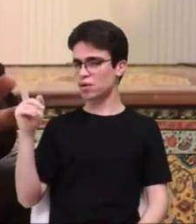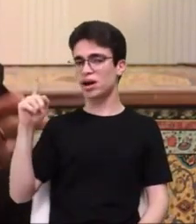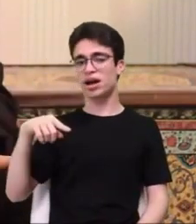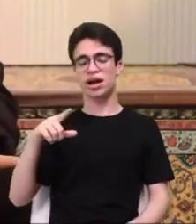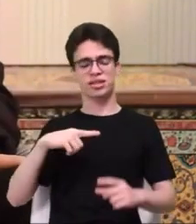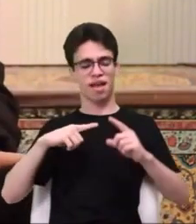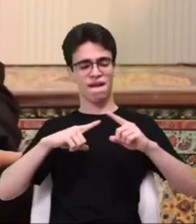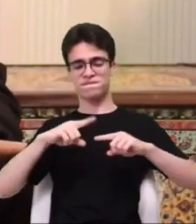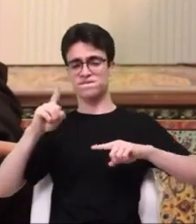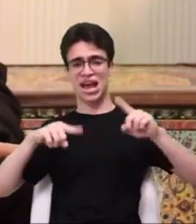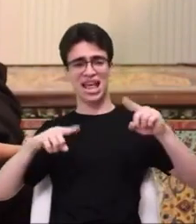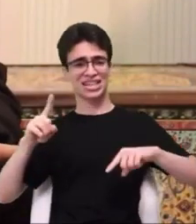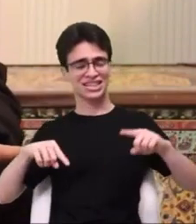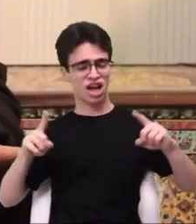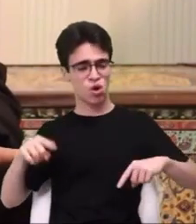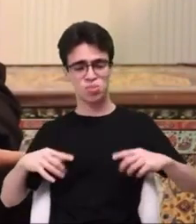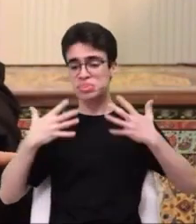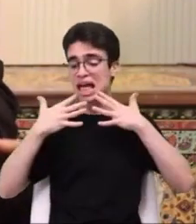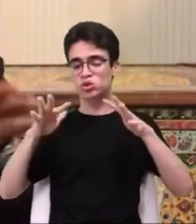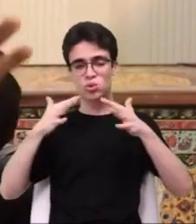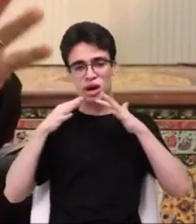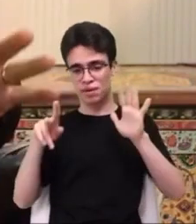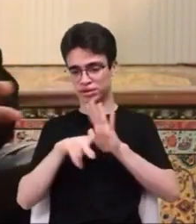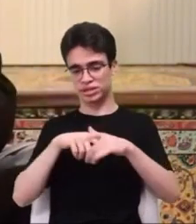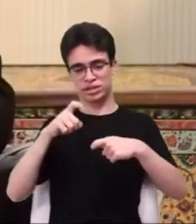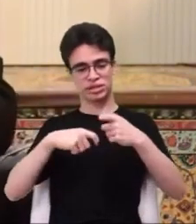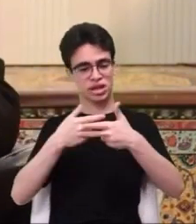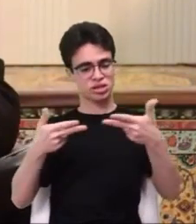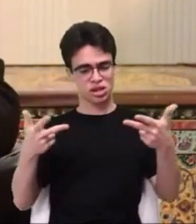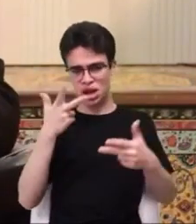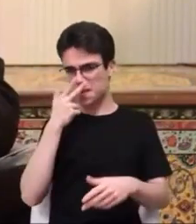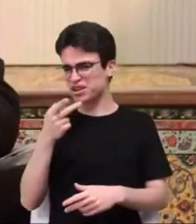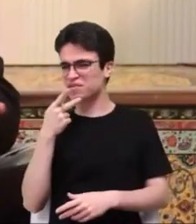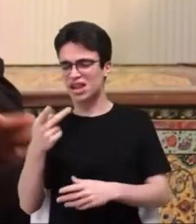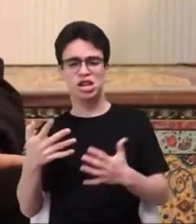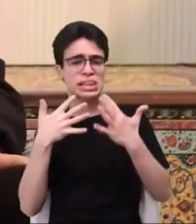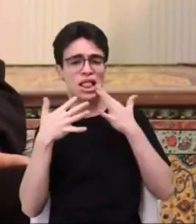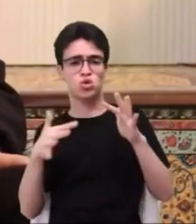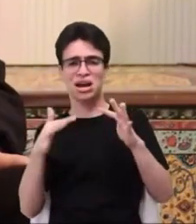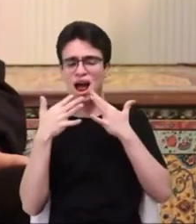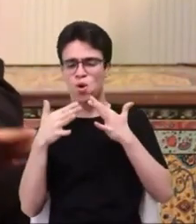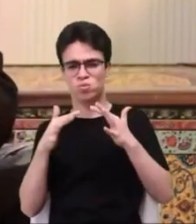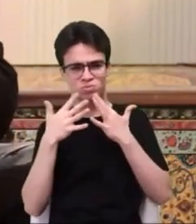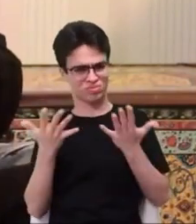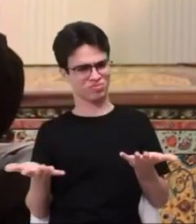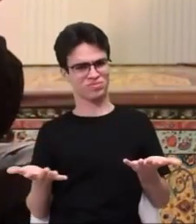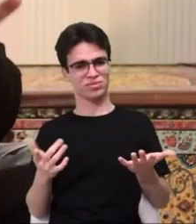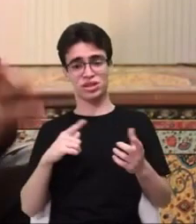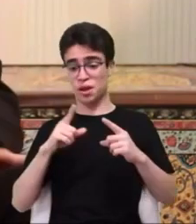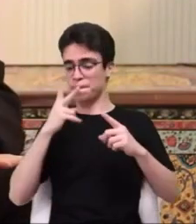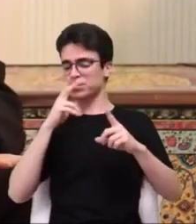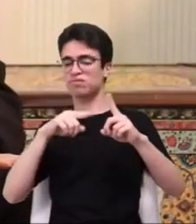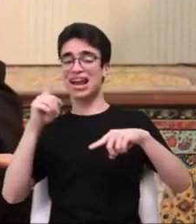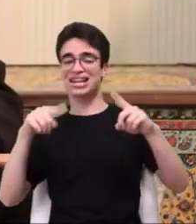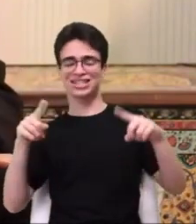variação natural da sexualidade humana. Então, naturalizou a homossexualidade. É uma